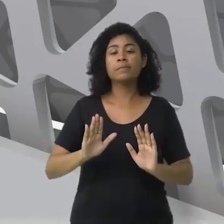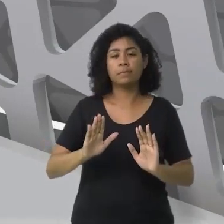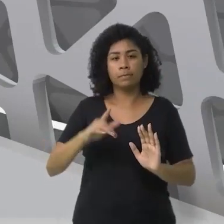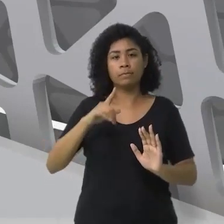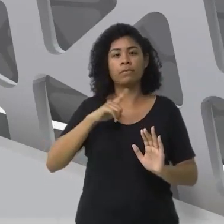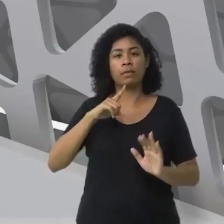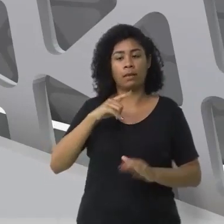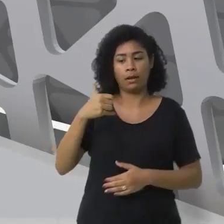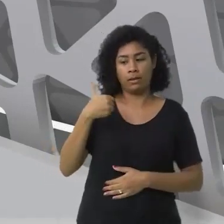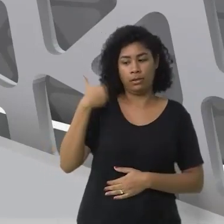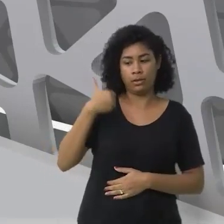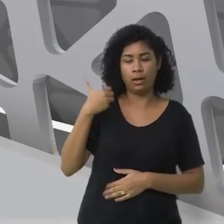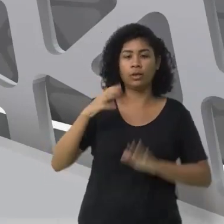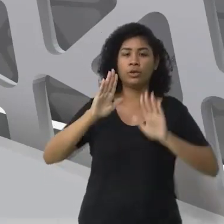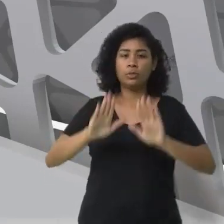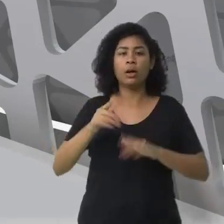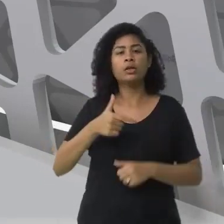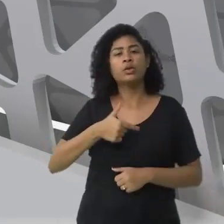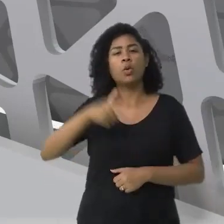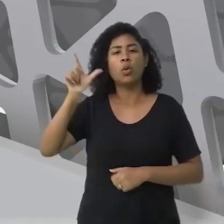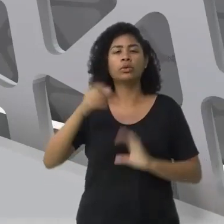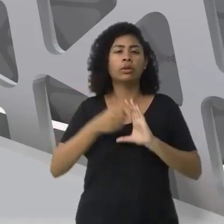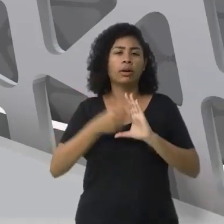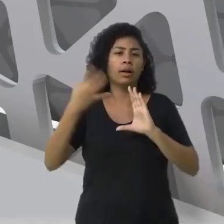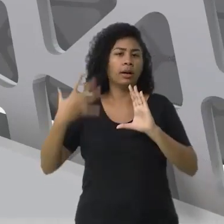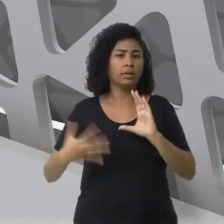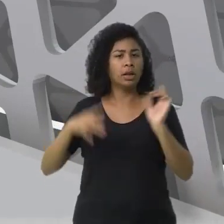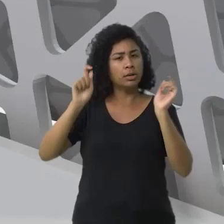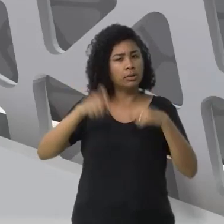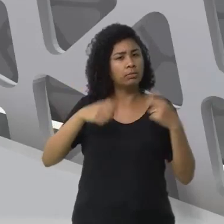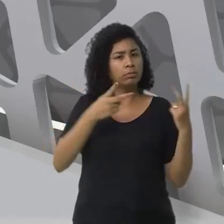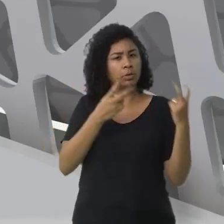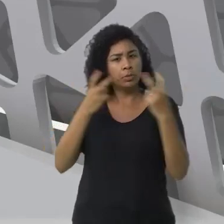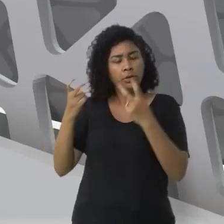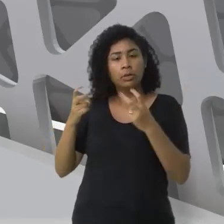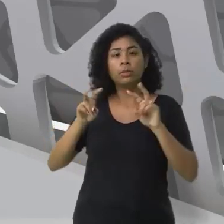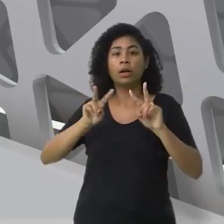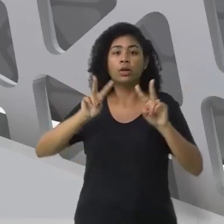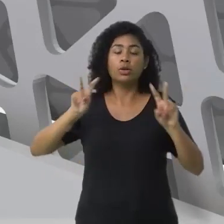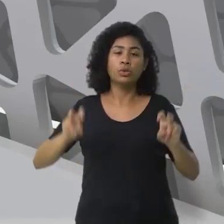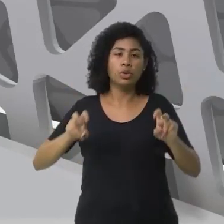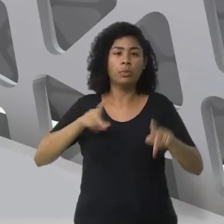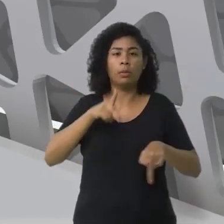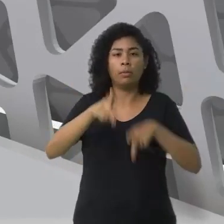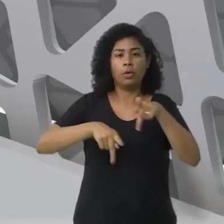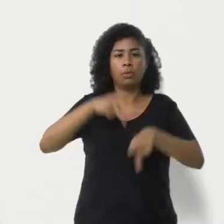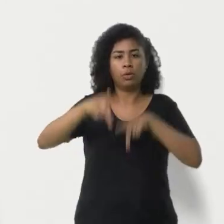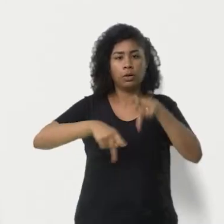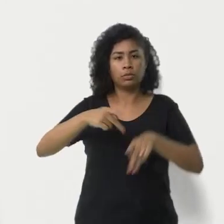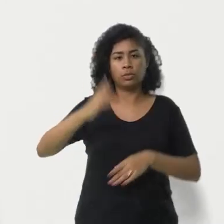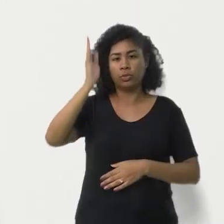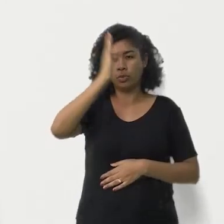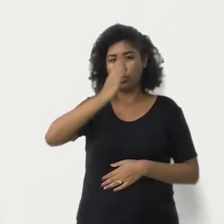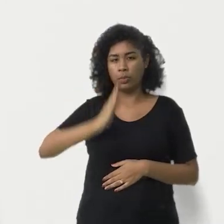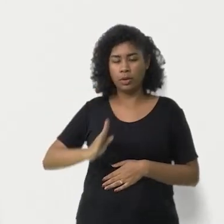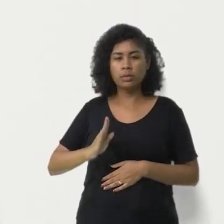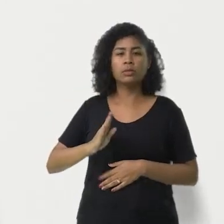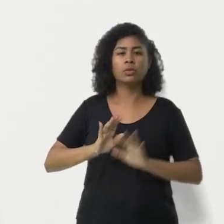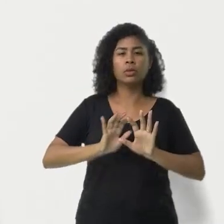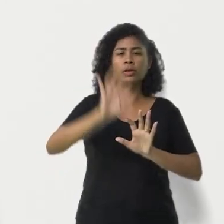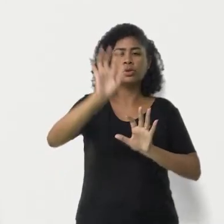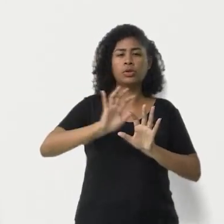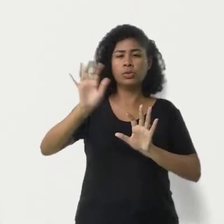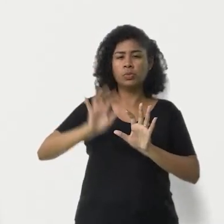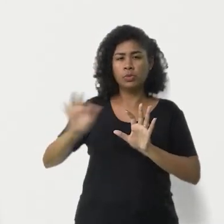Um outro fator que a gente vai estudar e verificar vai ser essa distribuição da população brasileira em relação à renda, ao dinheiro,